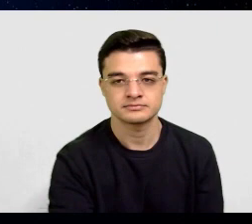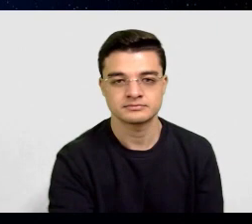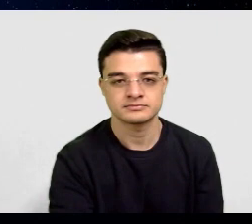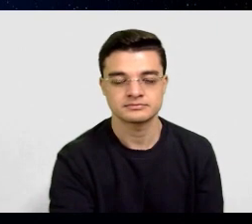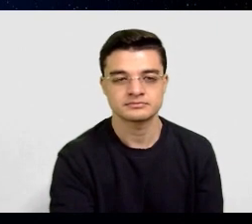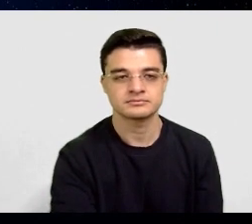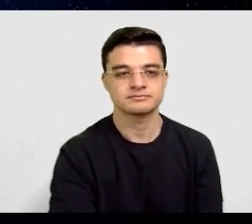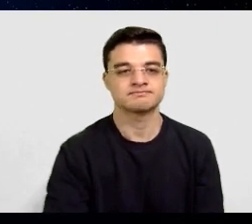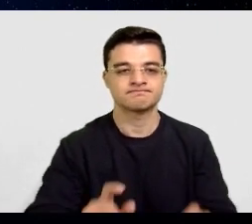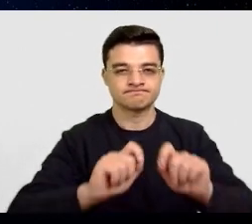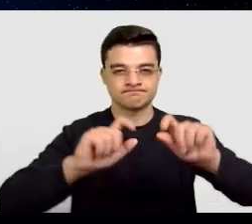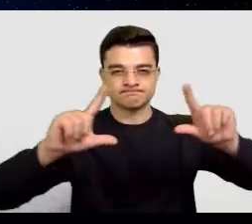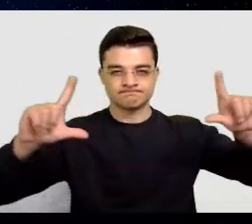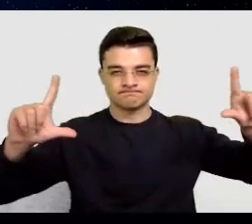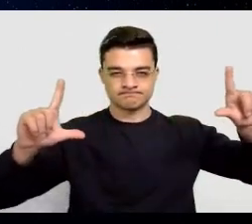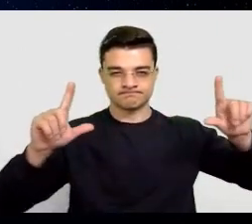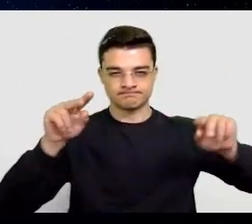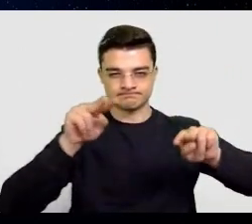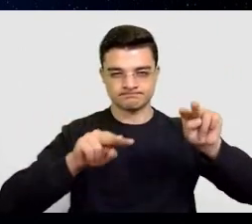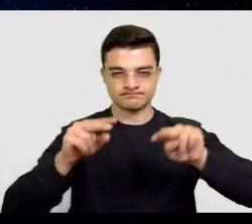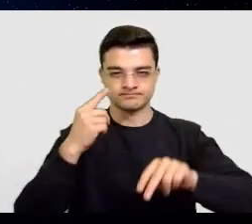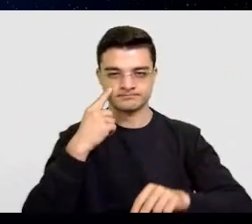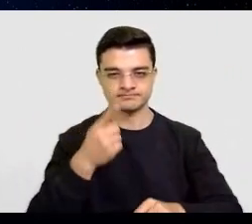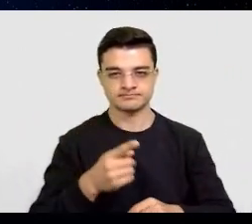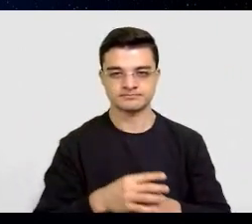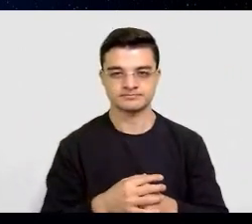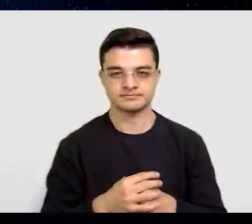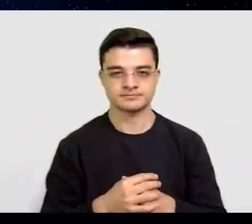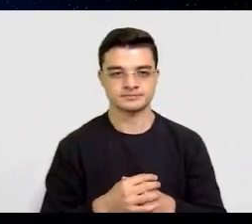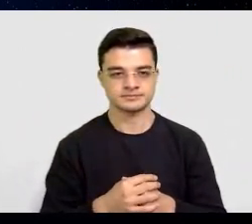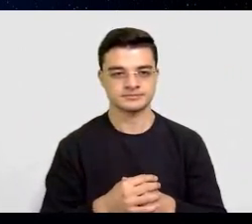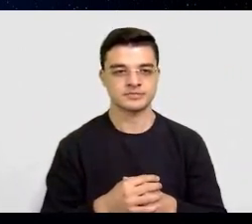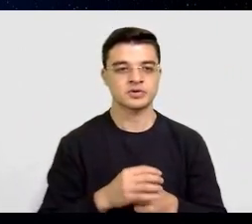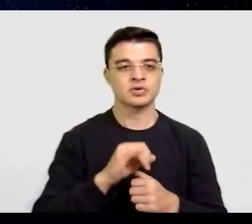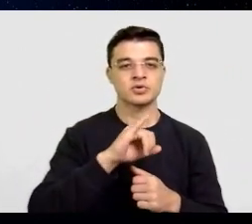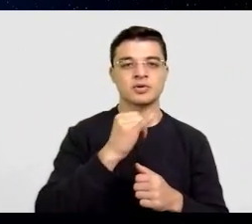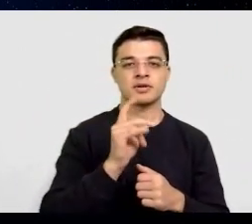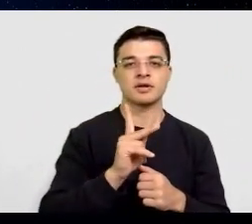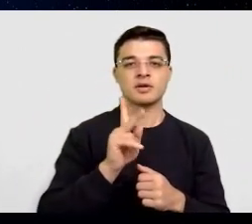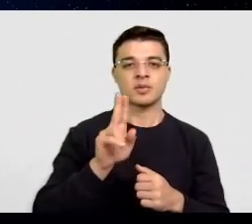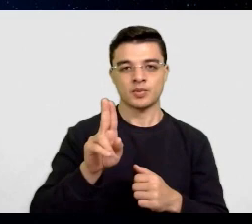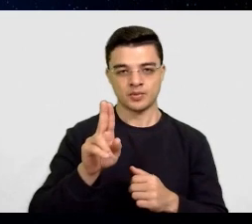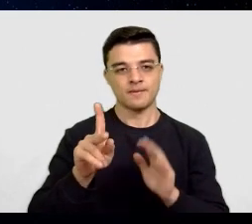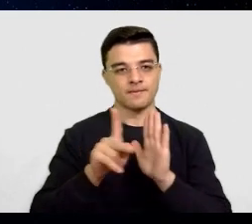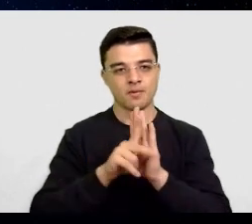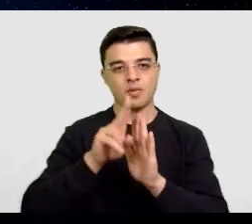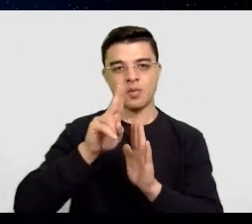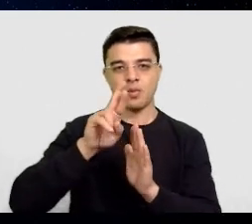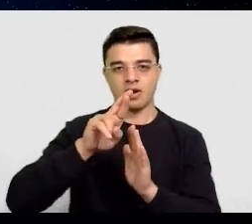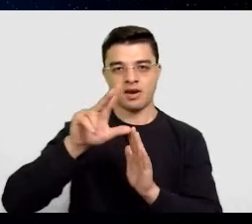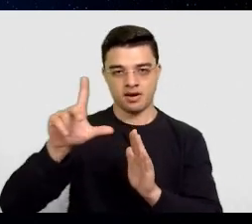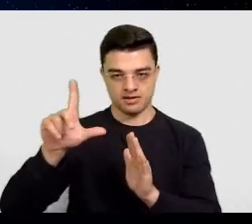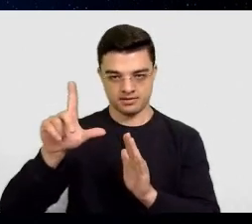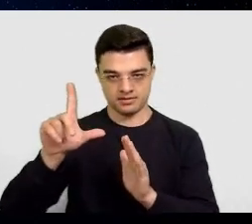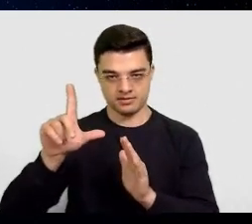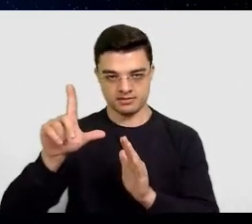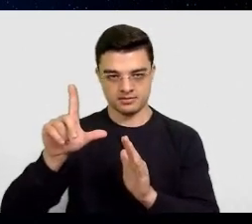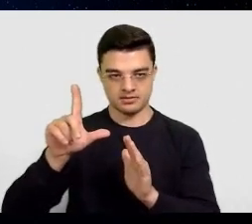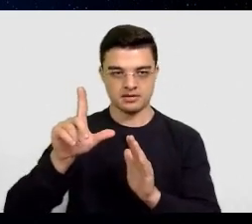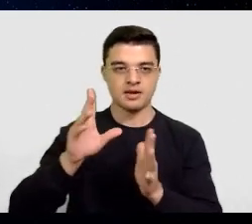visualizar. Aqui é o parâmetro JKU da URL que eu estou colocando, né? Coloquei a URL,